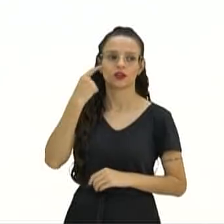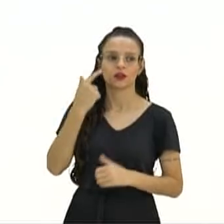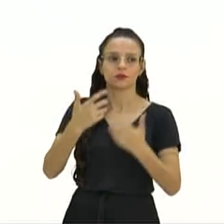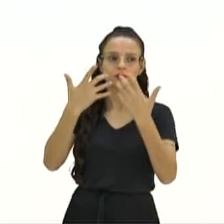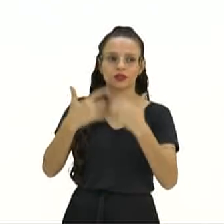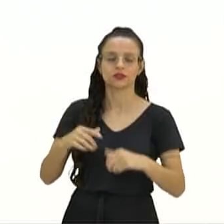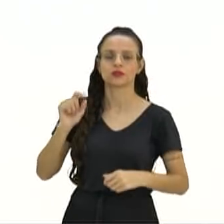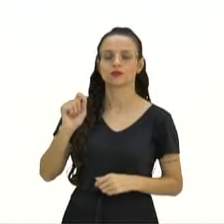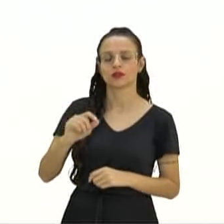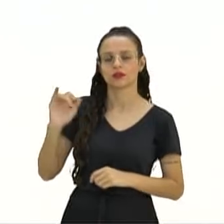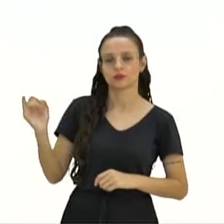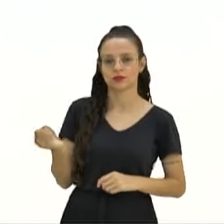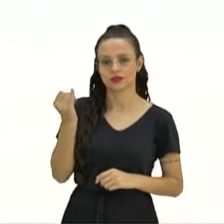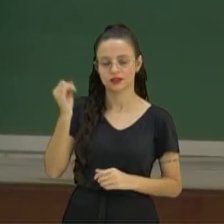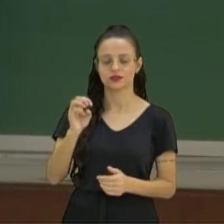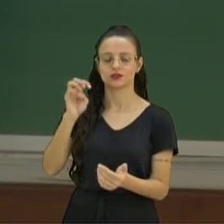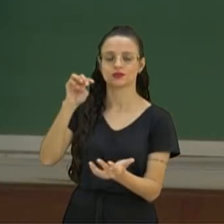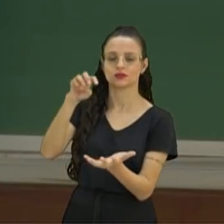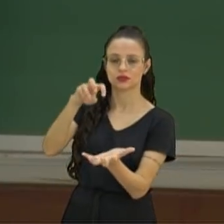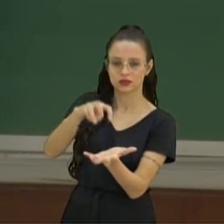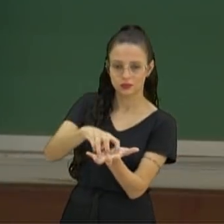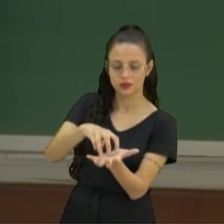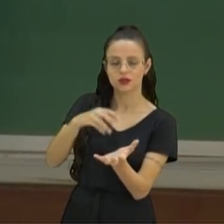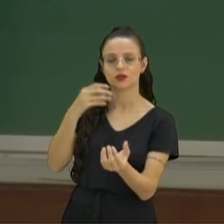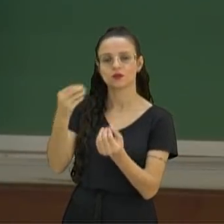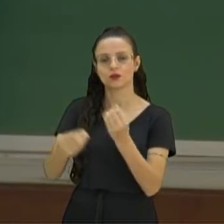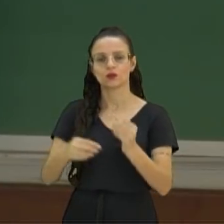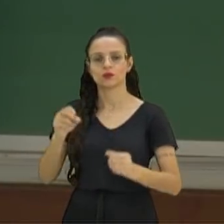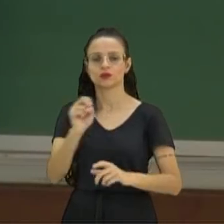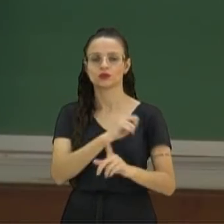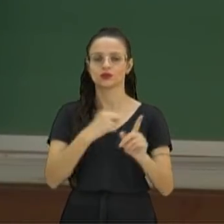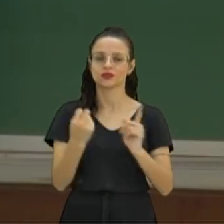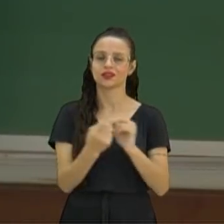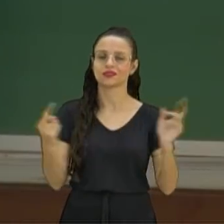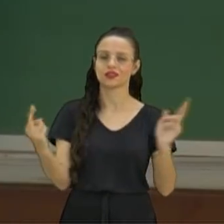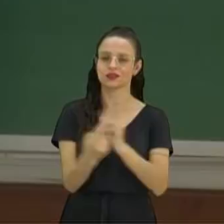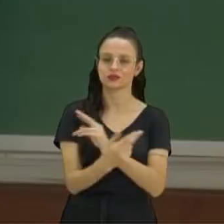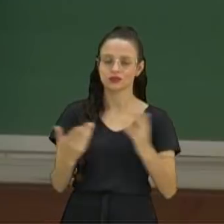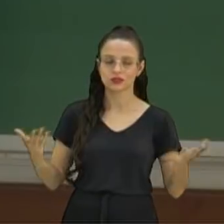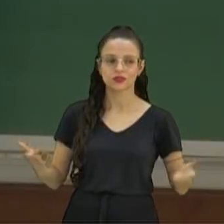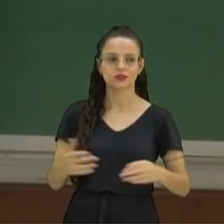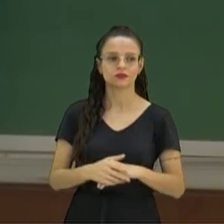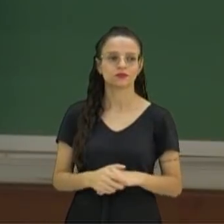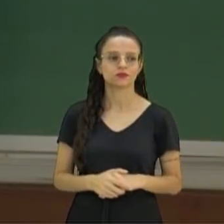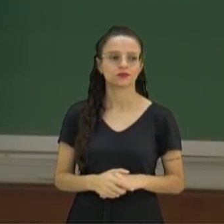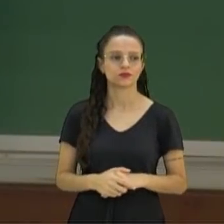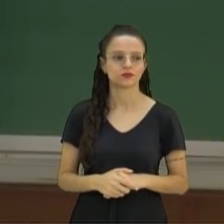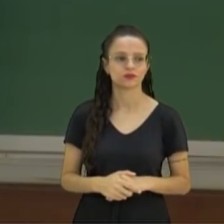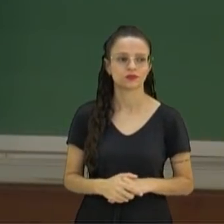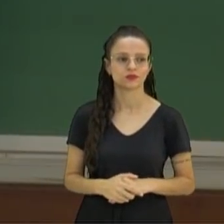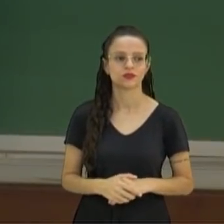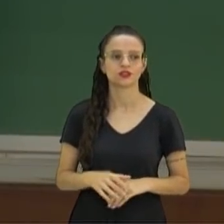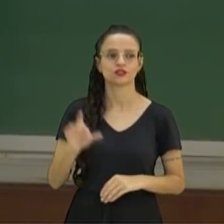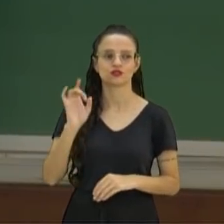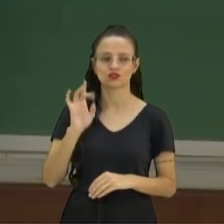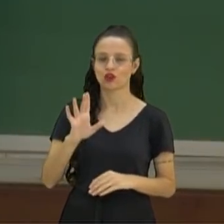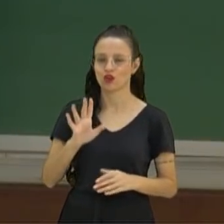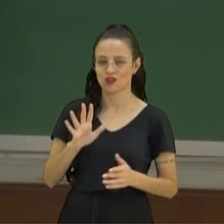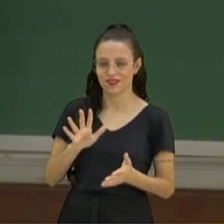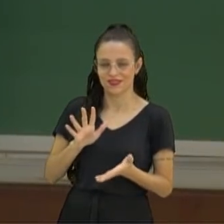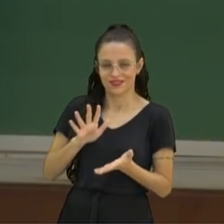nessa importância da sustentabilidade, da maneira como a sociedade se relaciona com o meio natural? Mais do que consumir